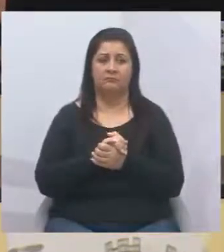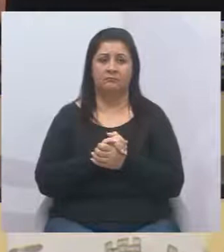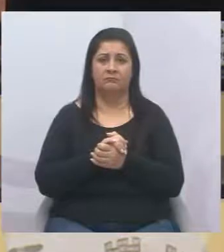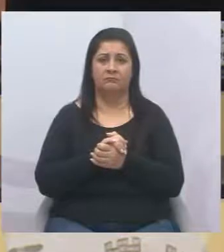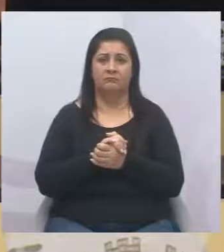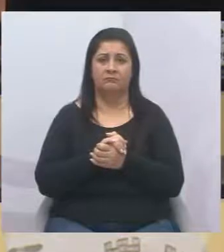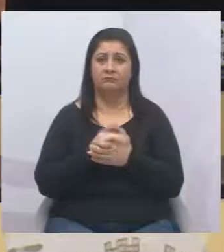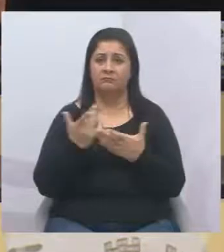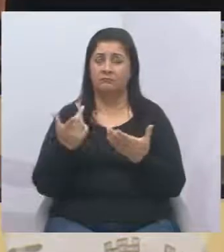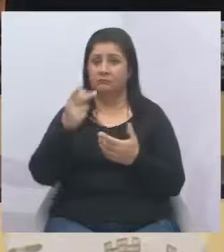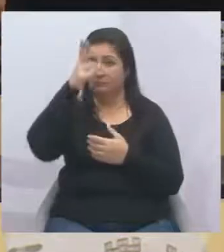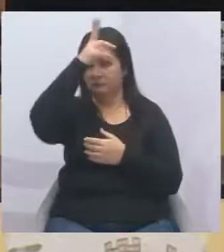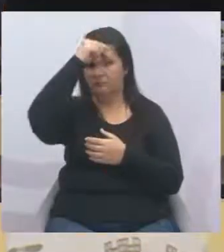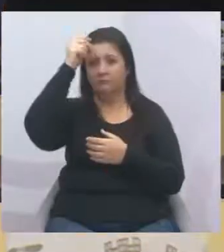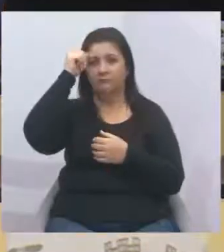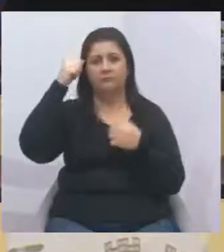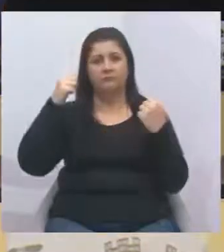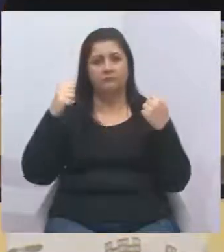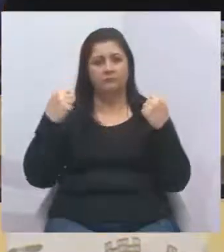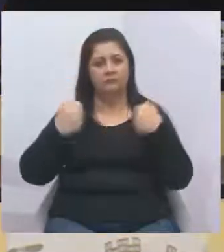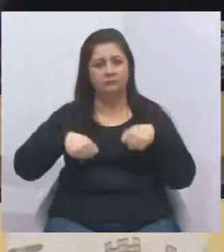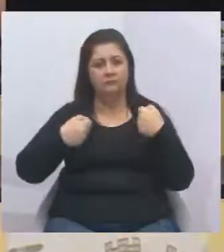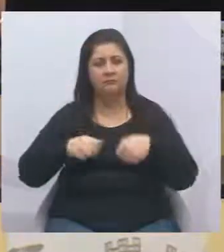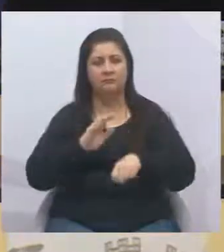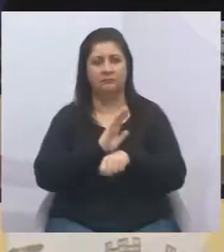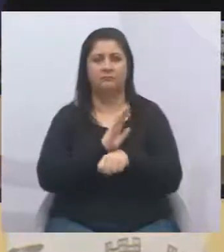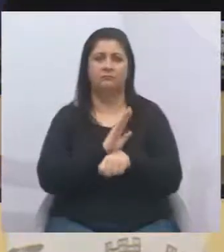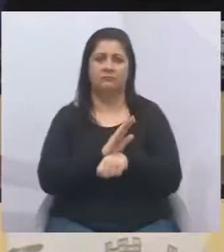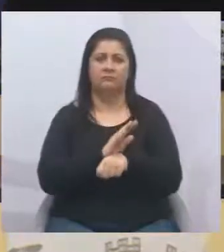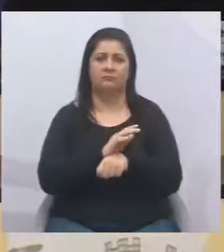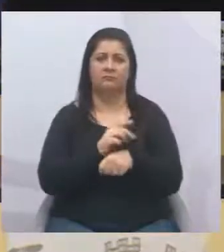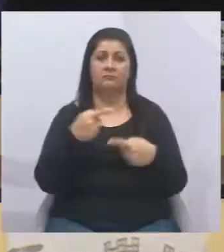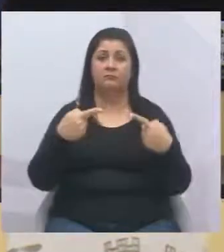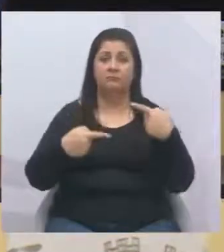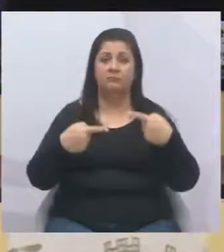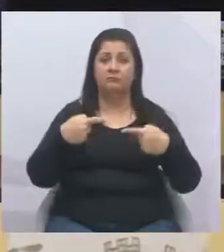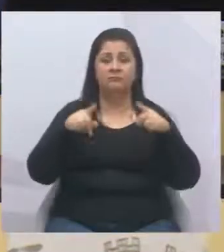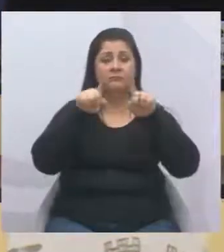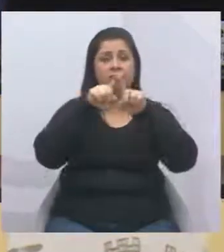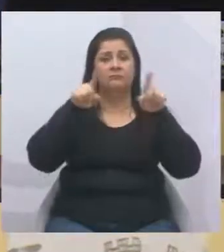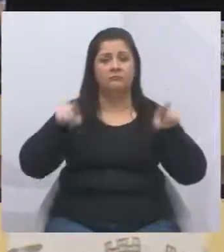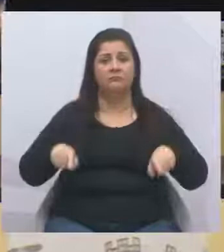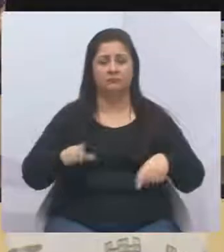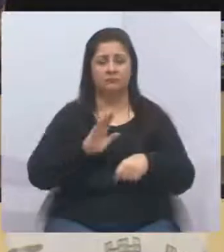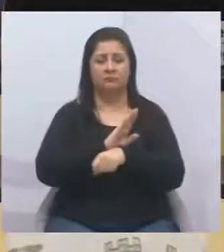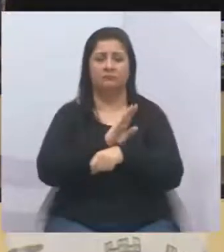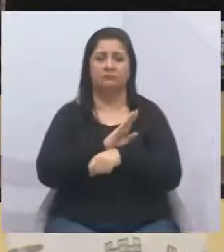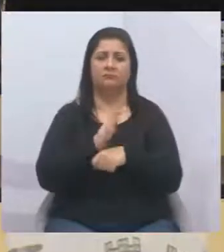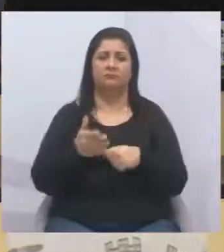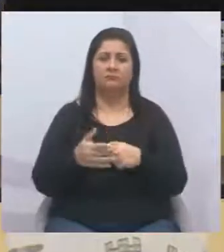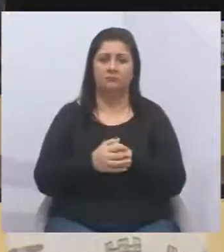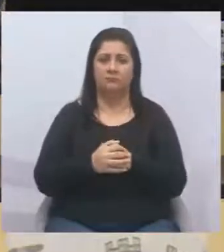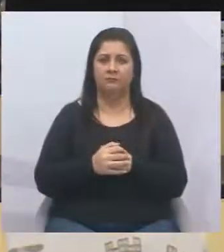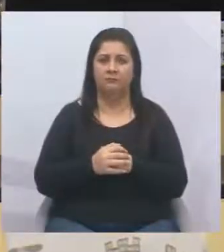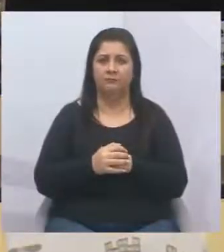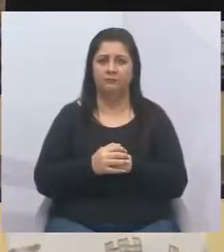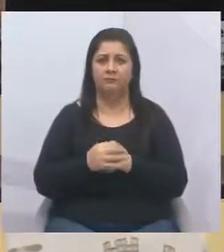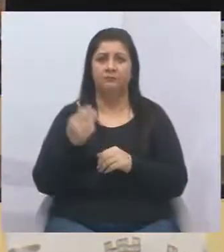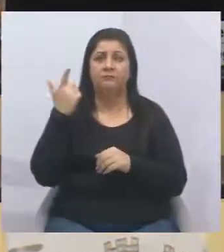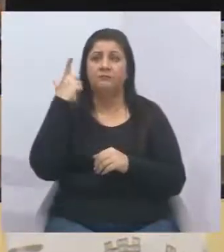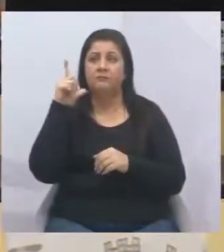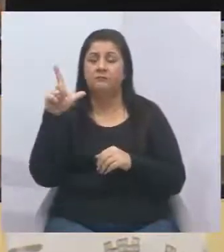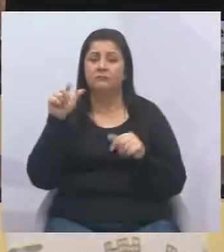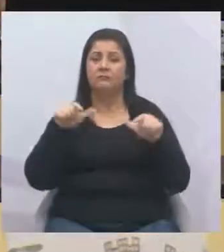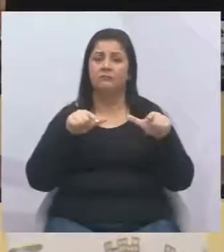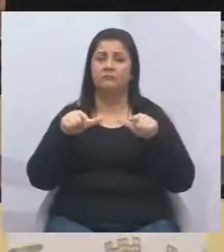público assegurar políticas públicas com vistas a garantir as informações necessárias para garantir o emprego